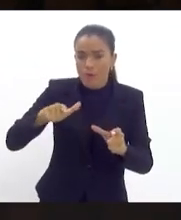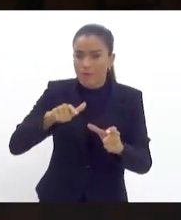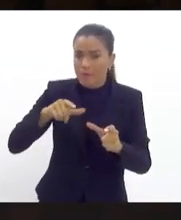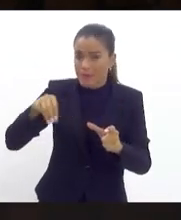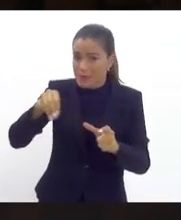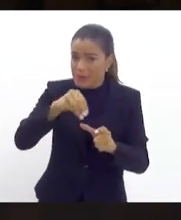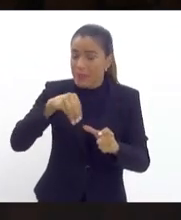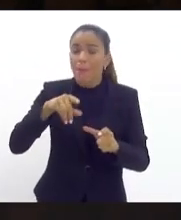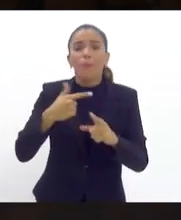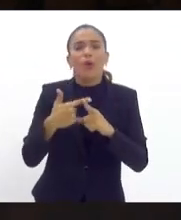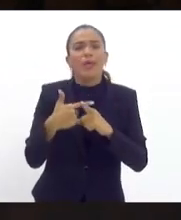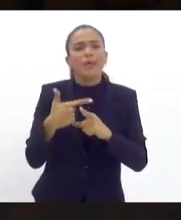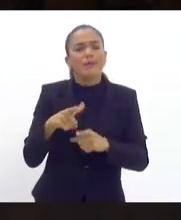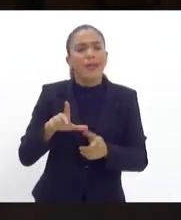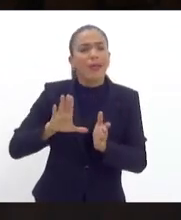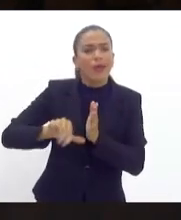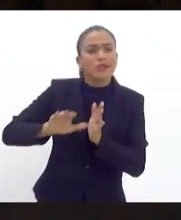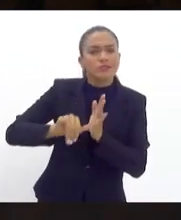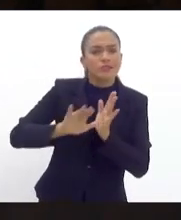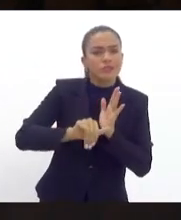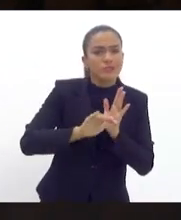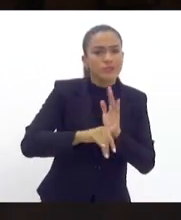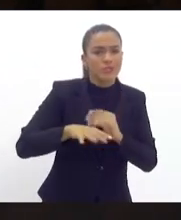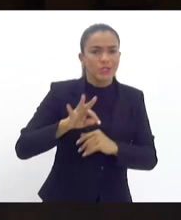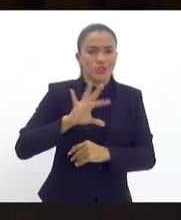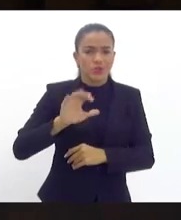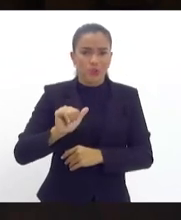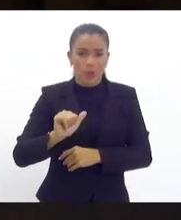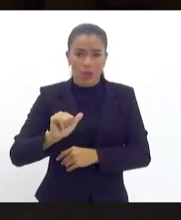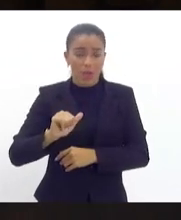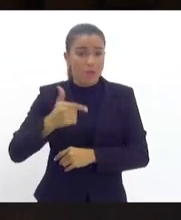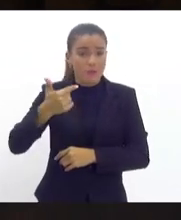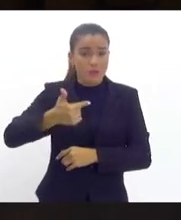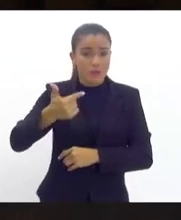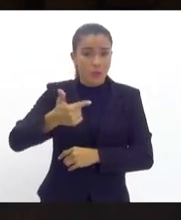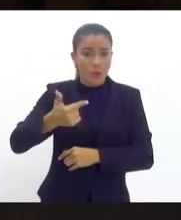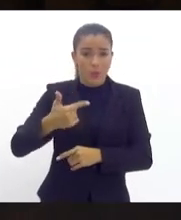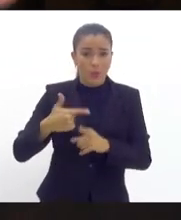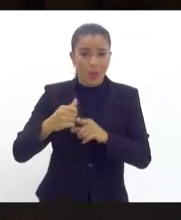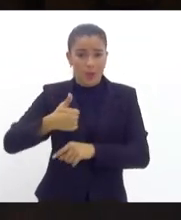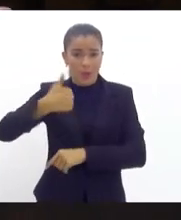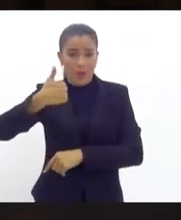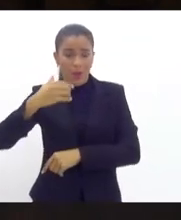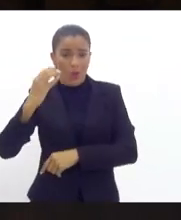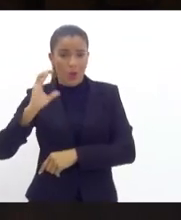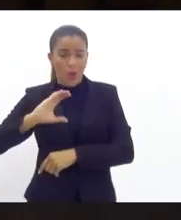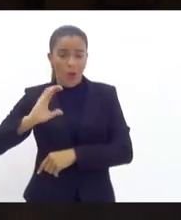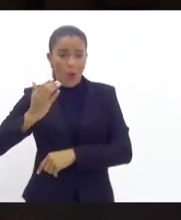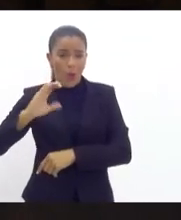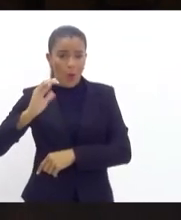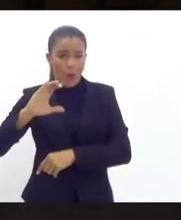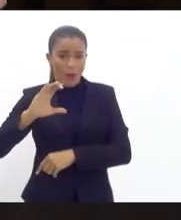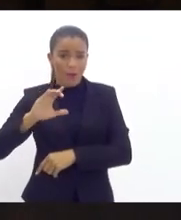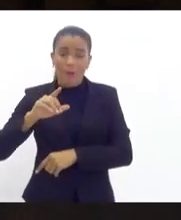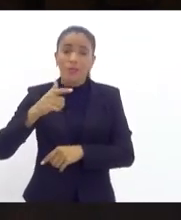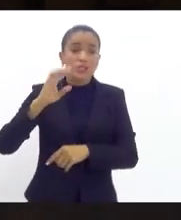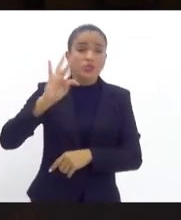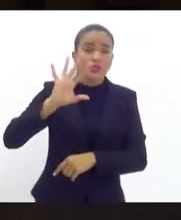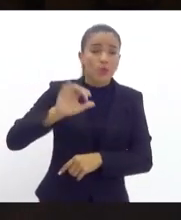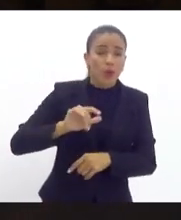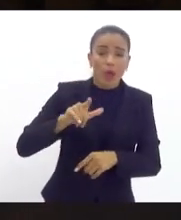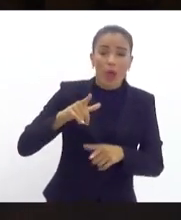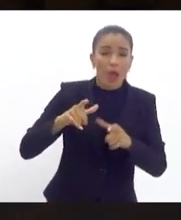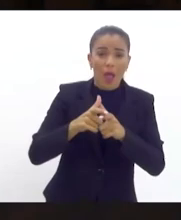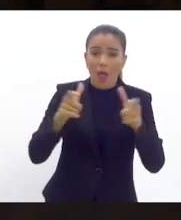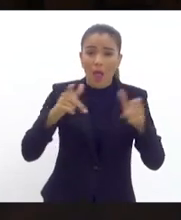muito estelionato na Tijuca porque a Tijuca depois de Copacabana o bairro que tem maior número de idosos Então nesse